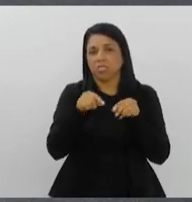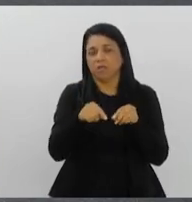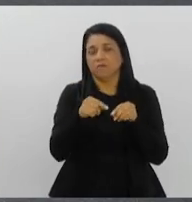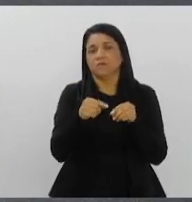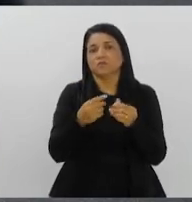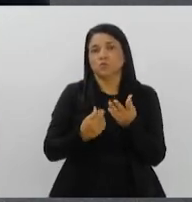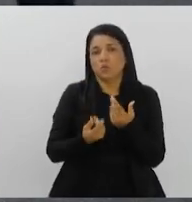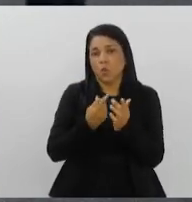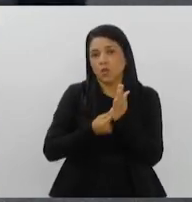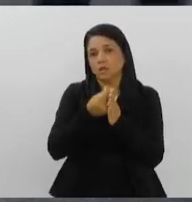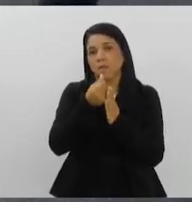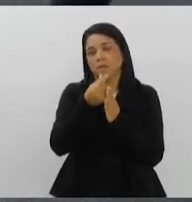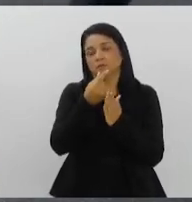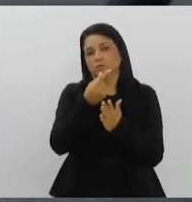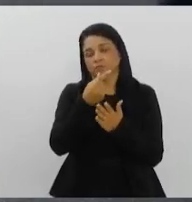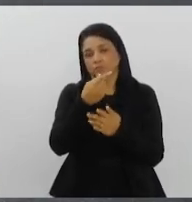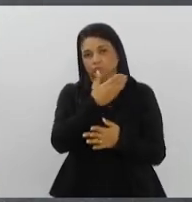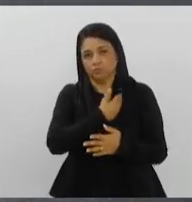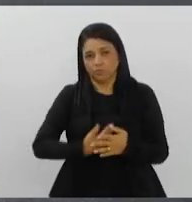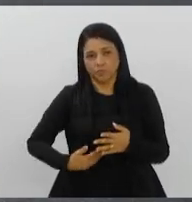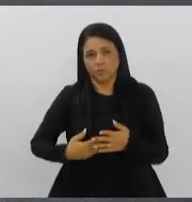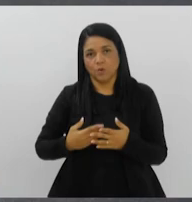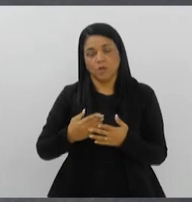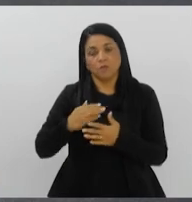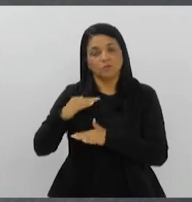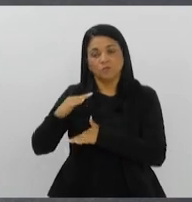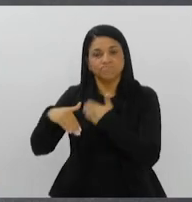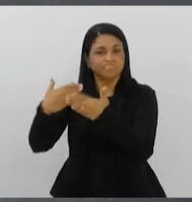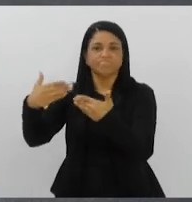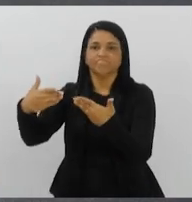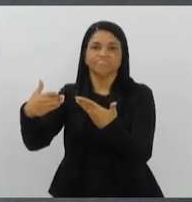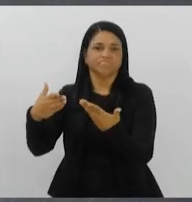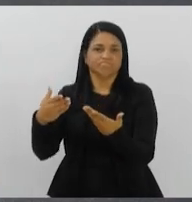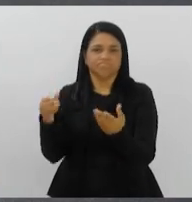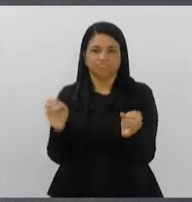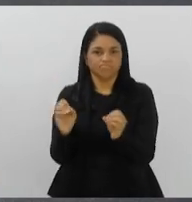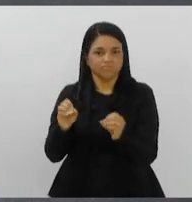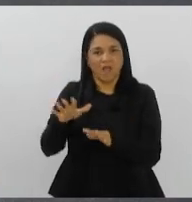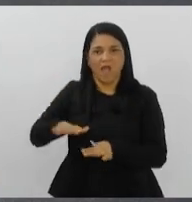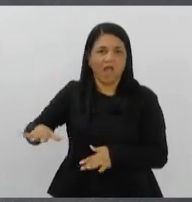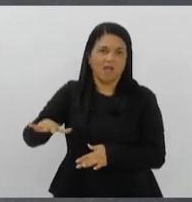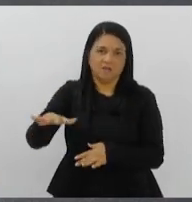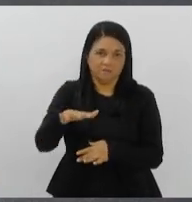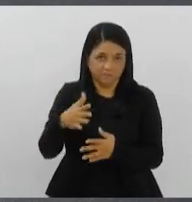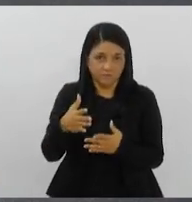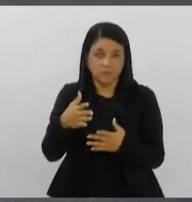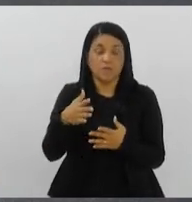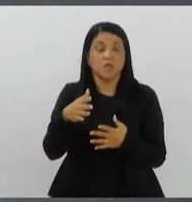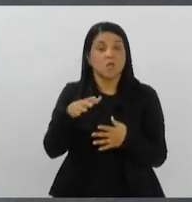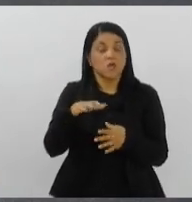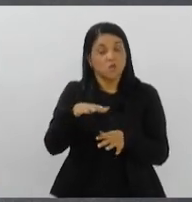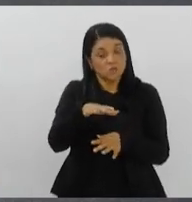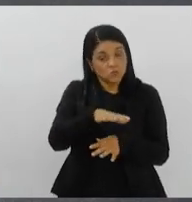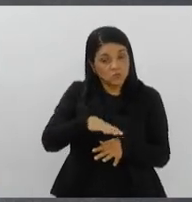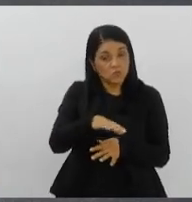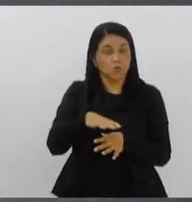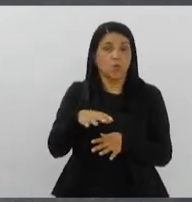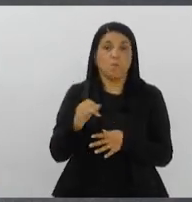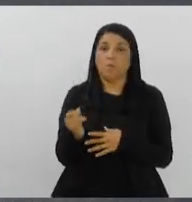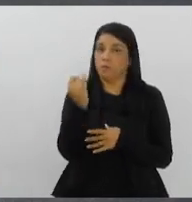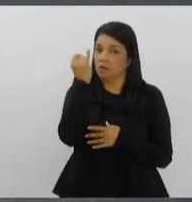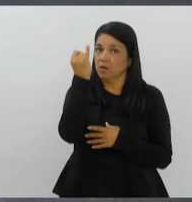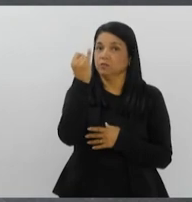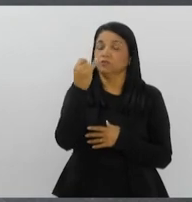se reverberando em desenvolvimento para o Estado em nenhuma área. Então, por mais que seja um setor importante, a gente tem